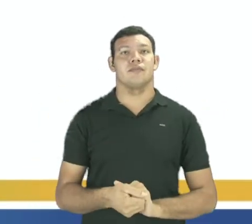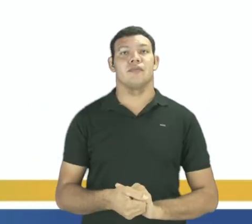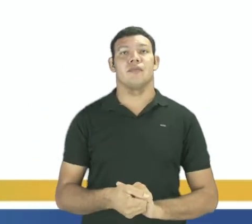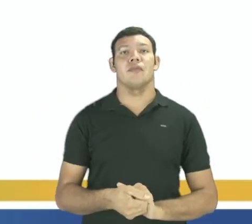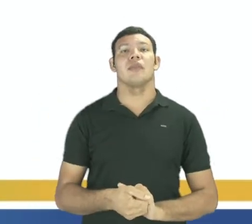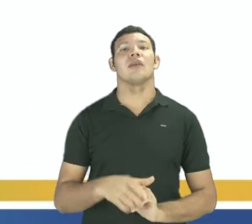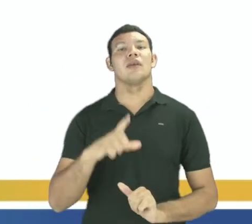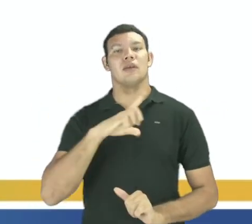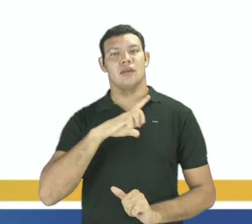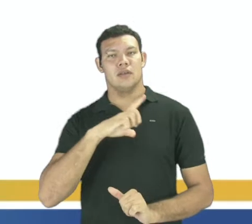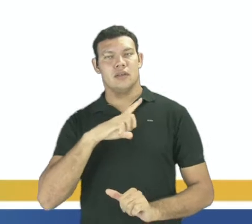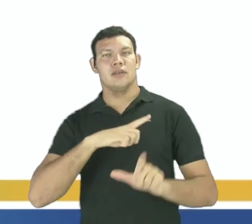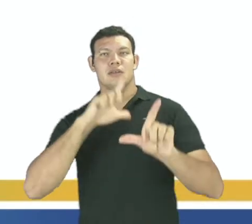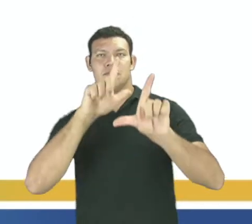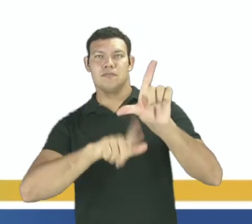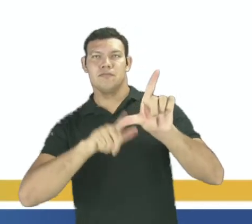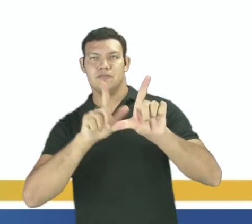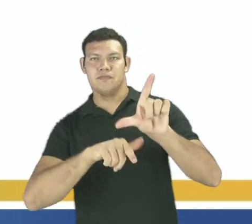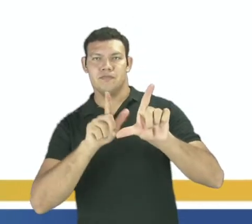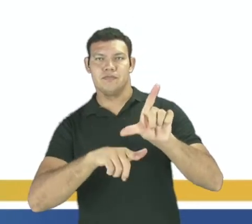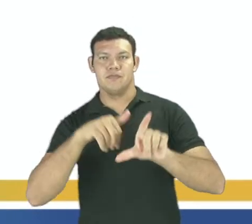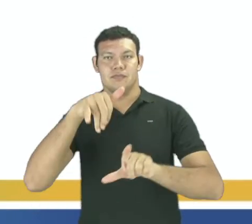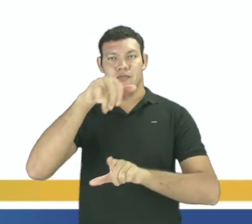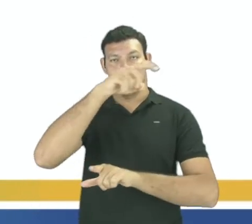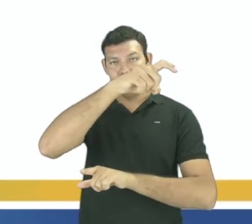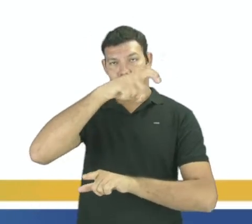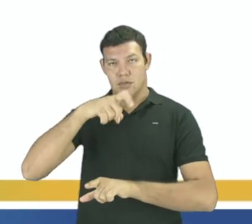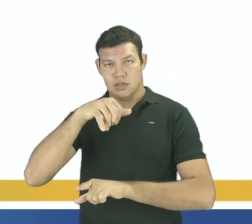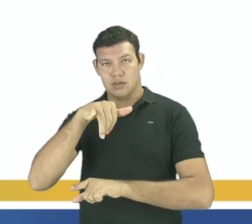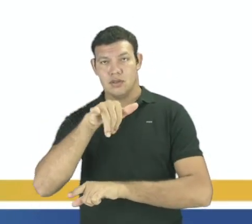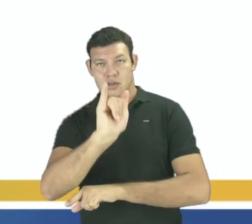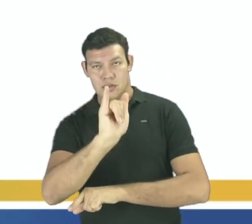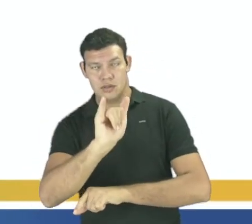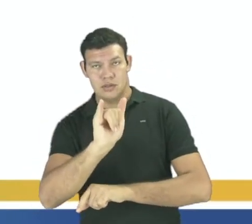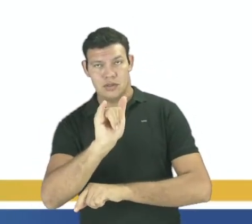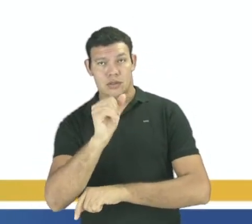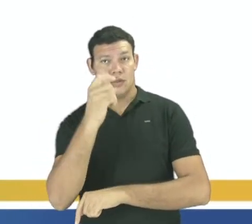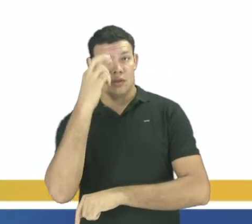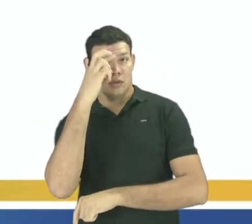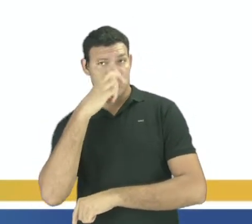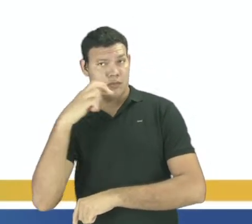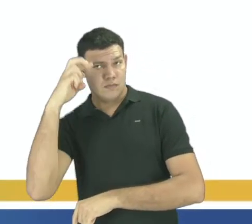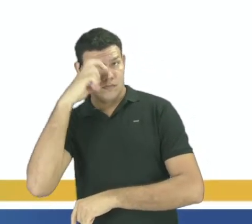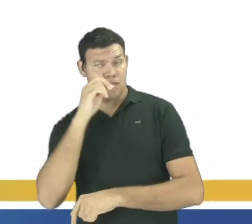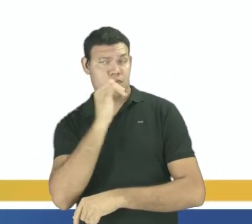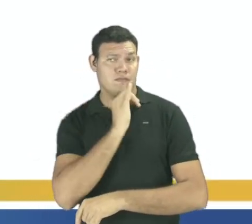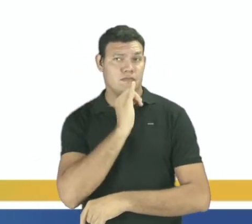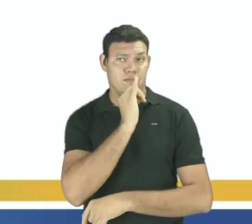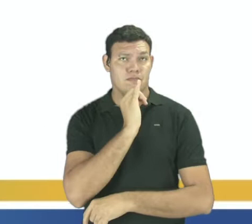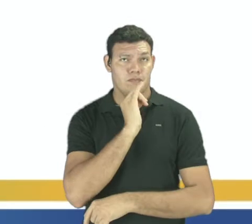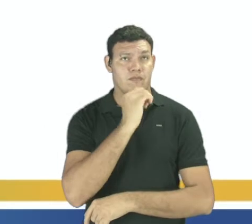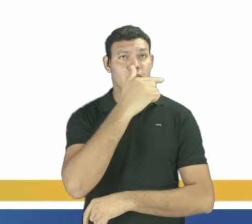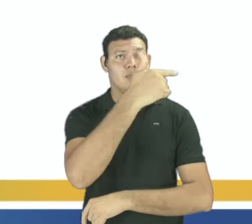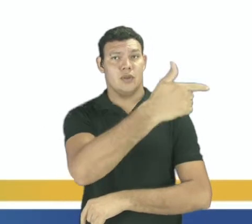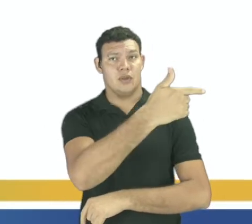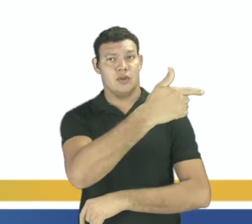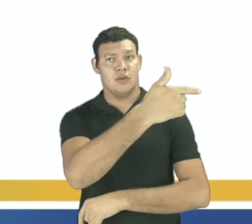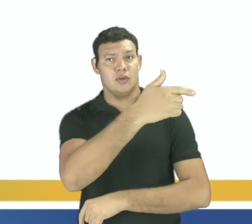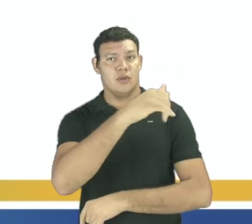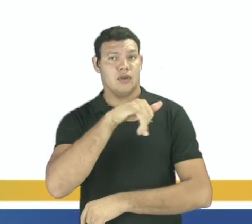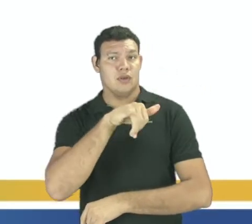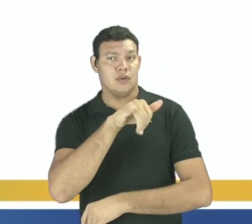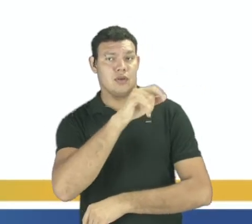pois possui a mesma parte literal, que é x e y. Então, observe no exemplo que nós temos aí 2xy